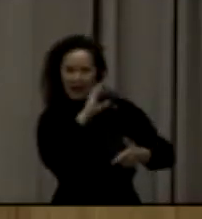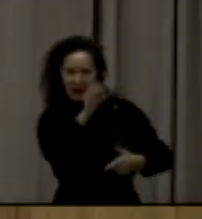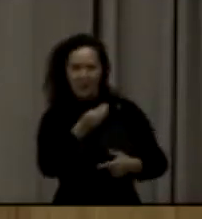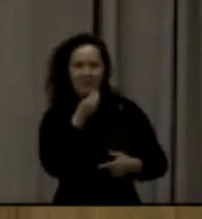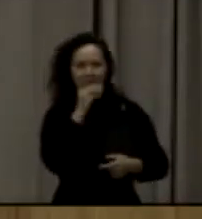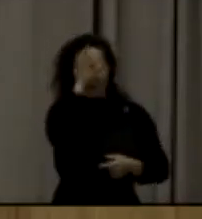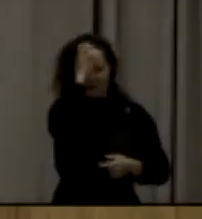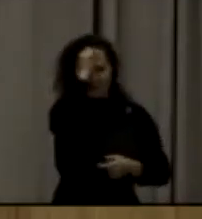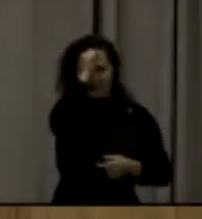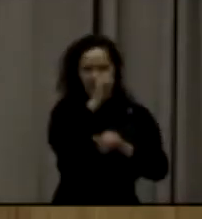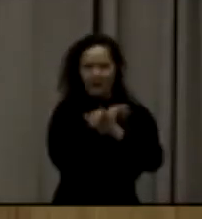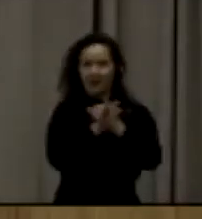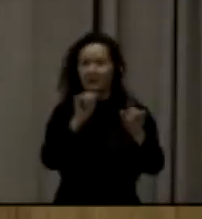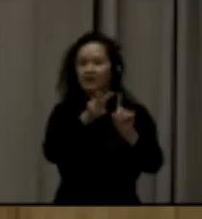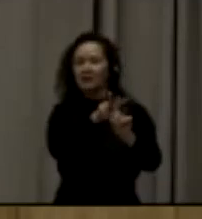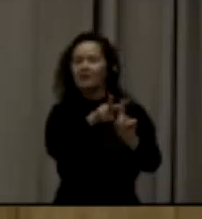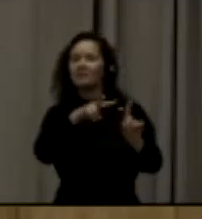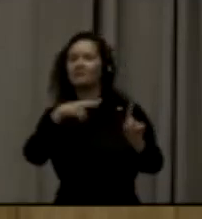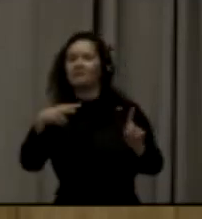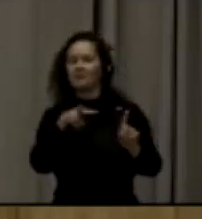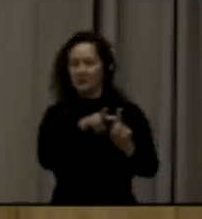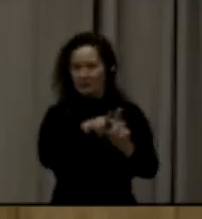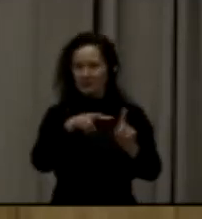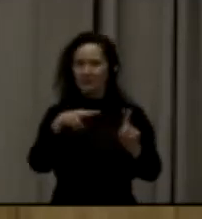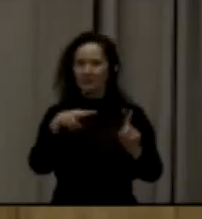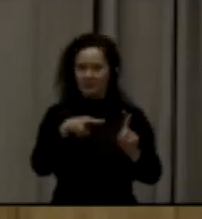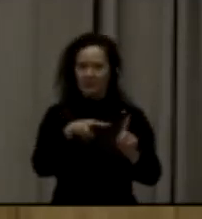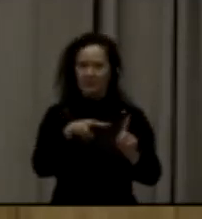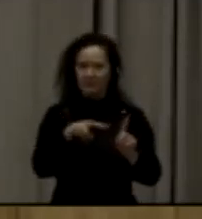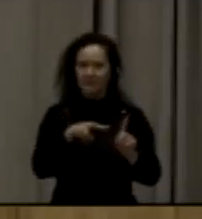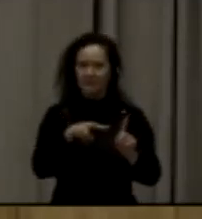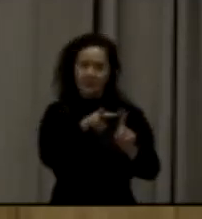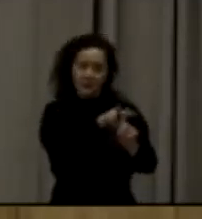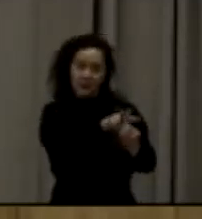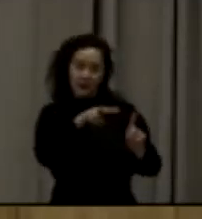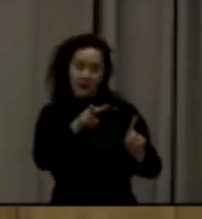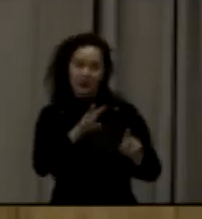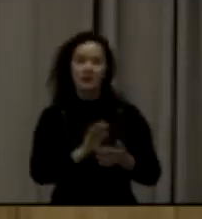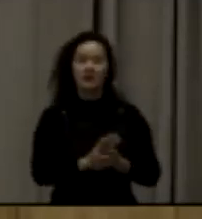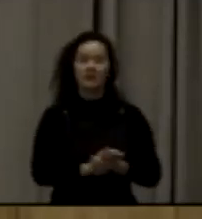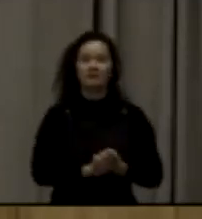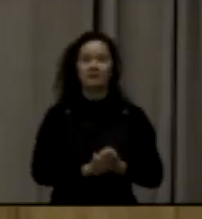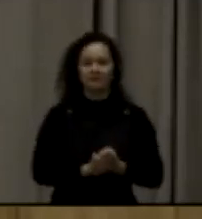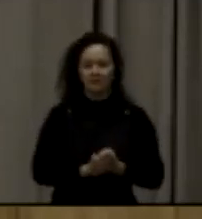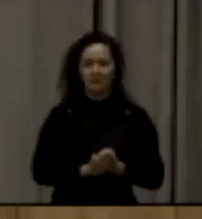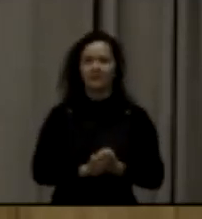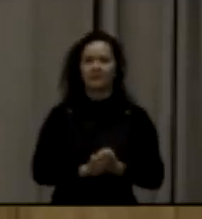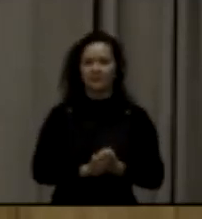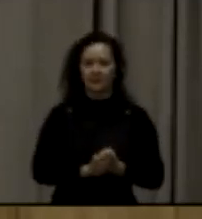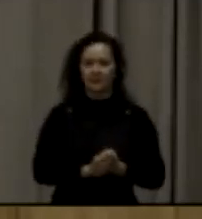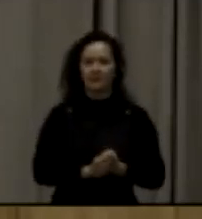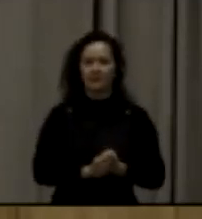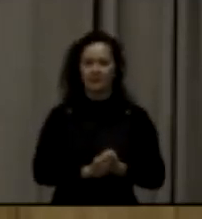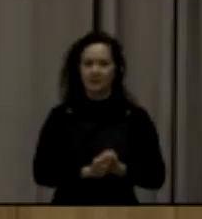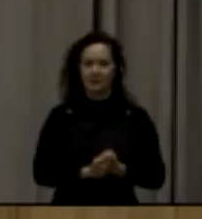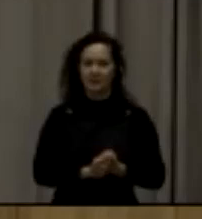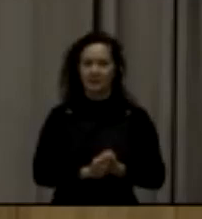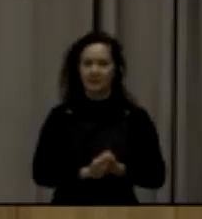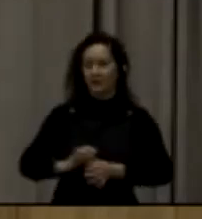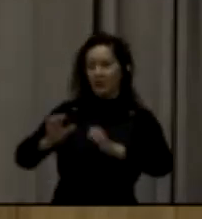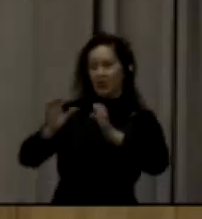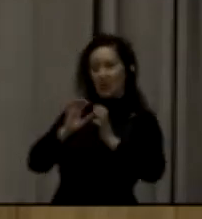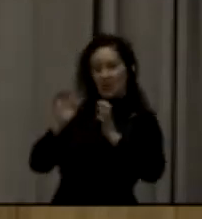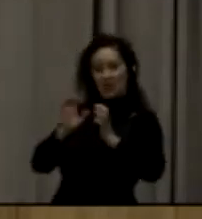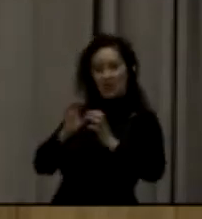quero dizer, a perspectiva que as grandes, que as elites, que as